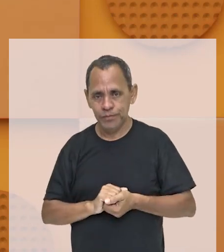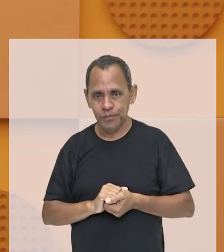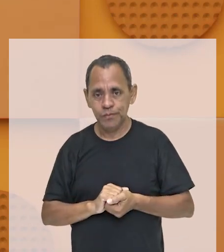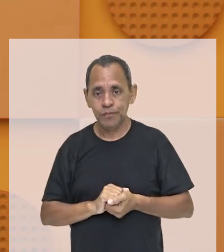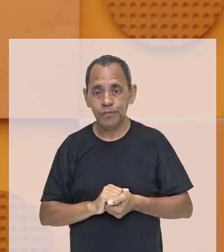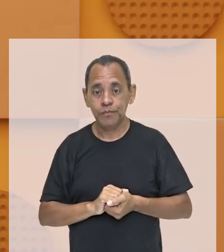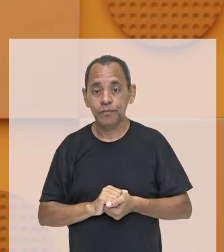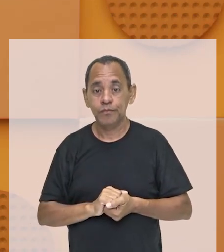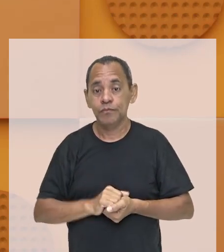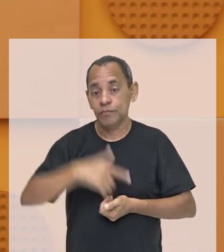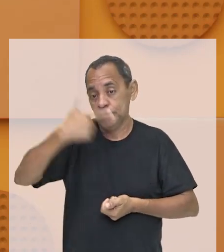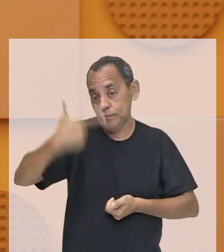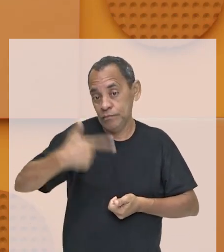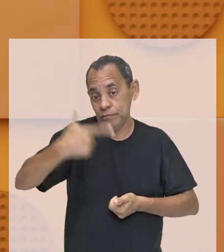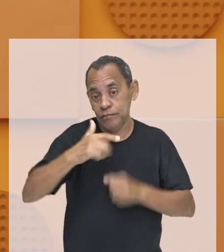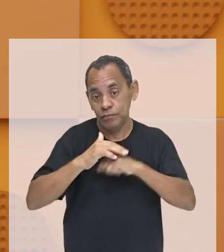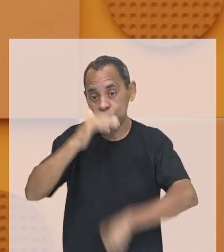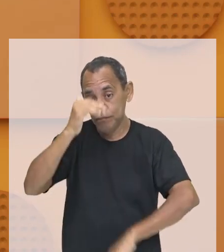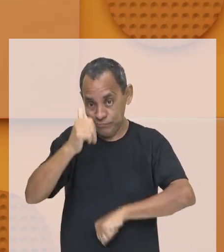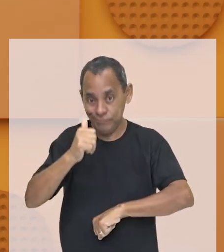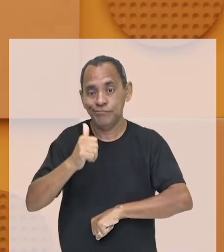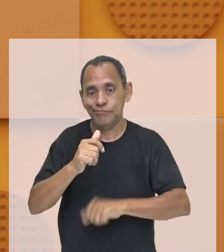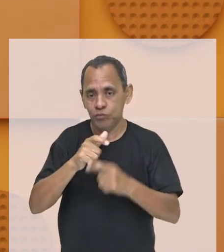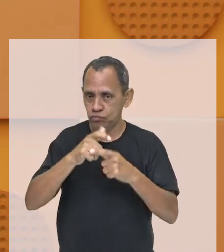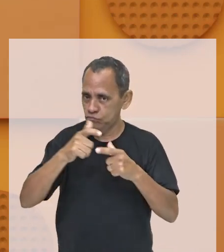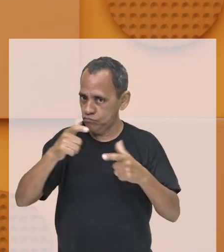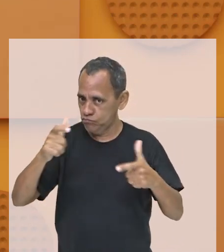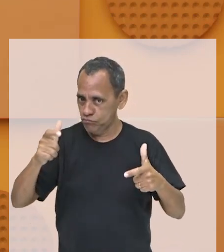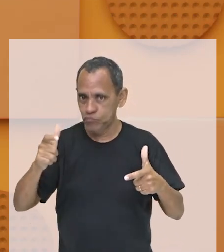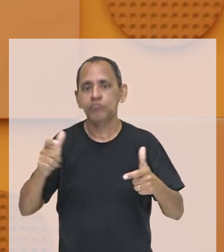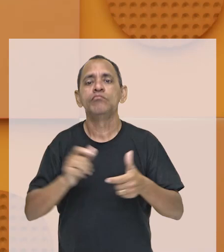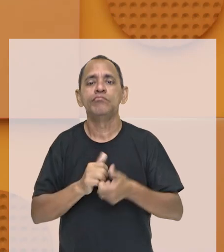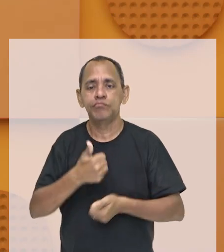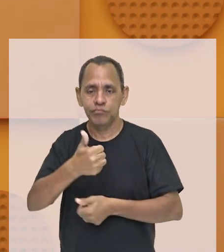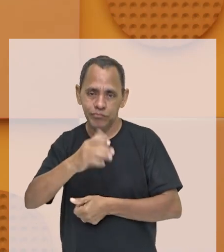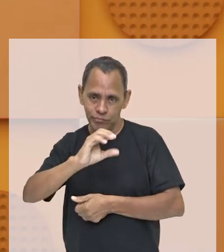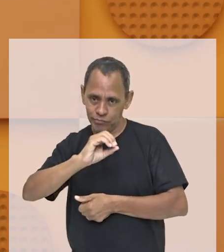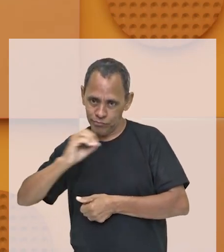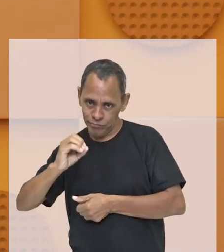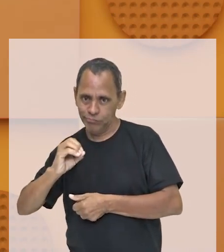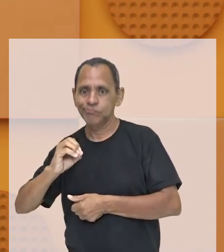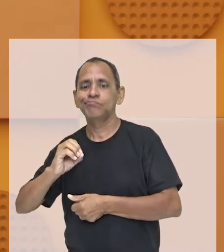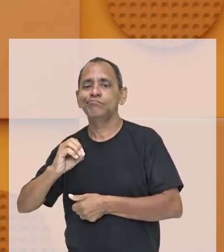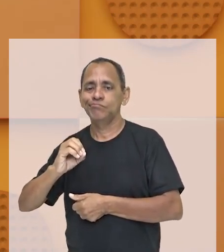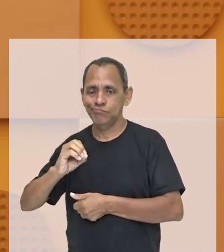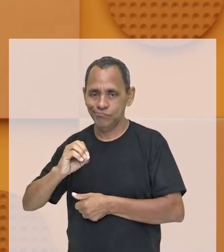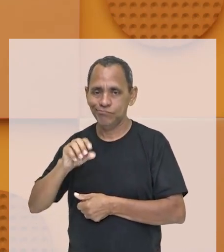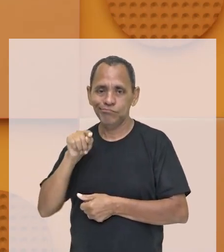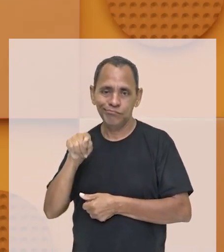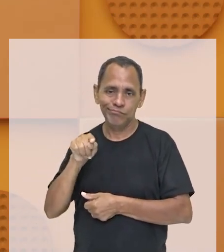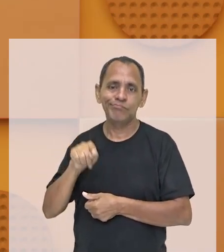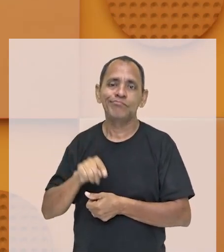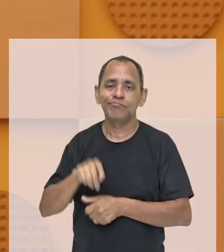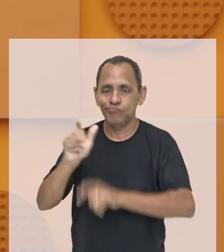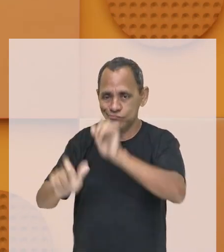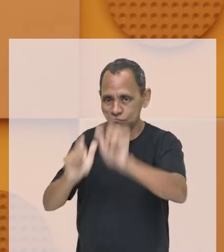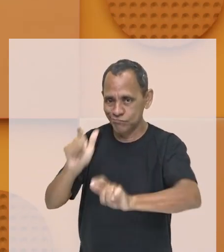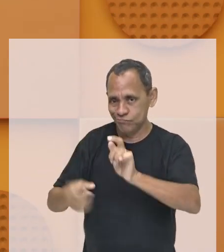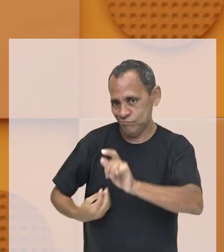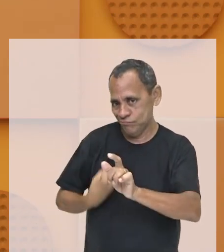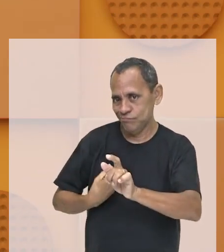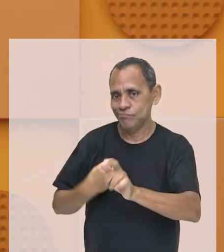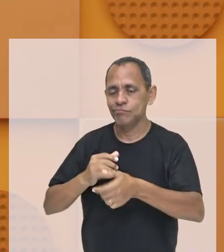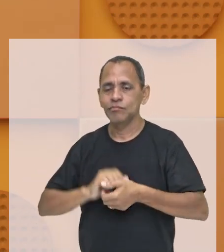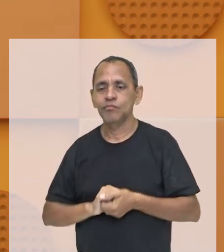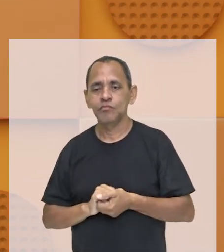a segunda maior cidade do estado do Amazonas tem pouco mais de 100 mil habitantes, então a gente vê aí que realmente, onde está o